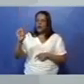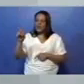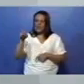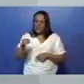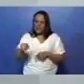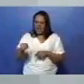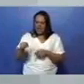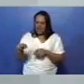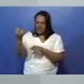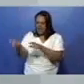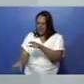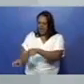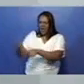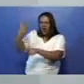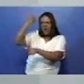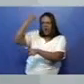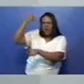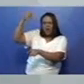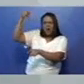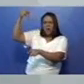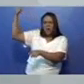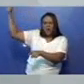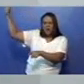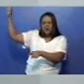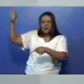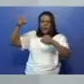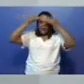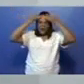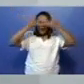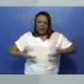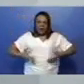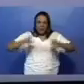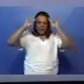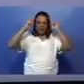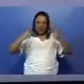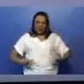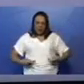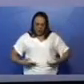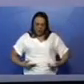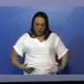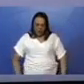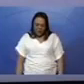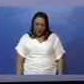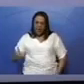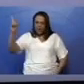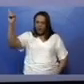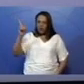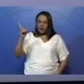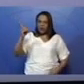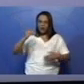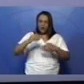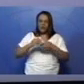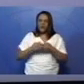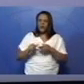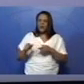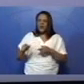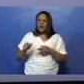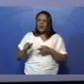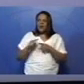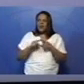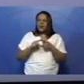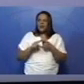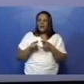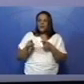extremamente famoso, ele é um semideus. Aqui tem várias histórias, várias passagens. Então, ali no primeiro,